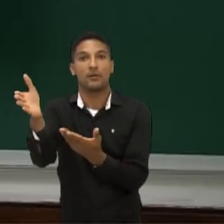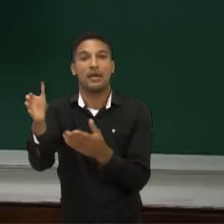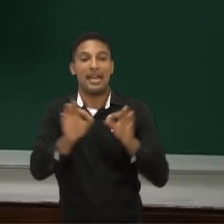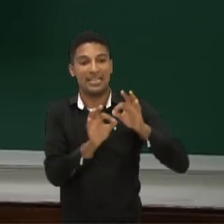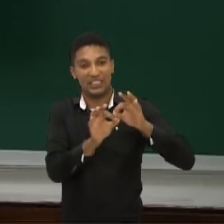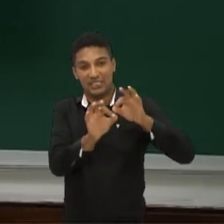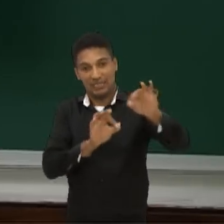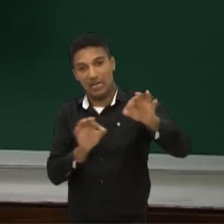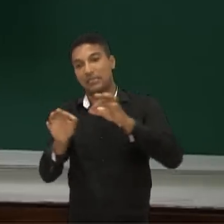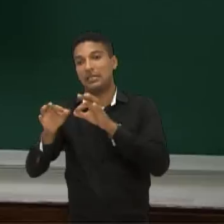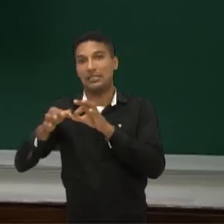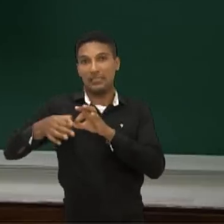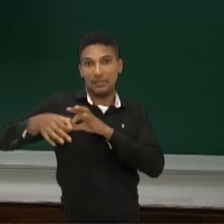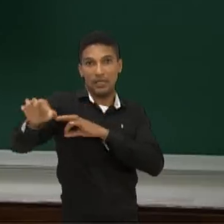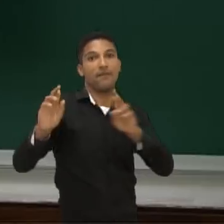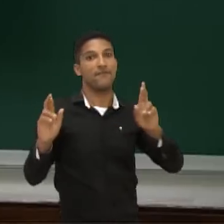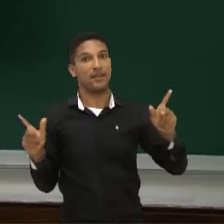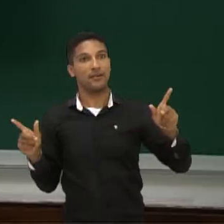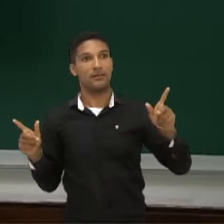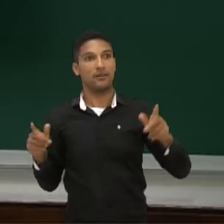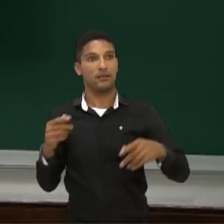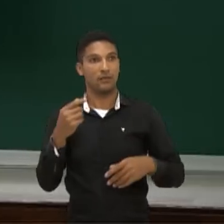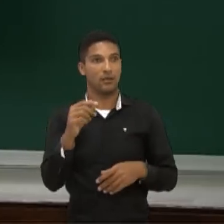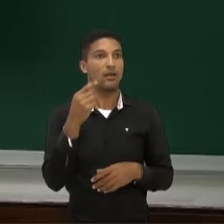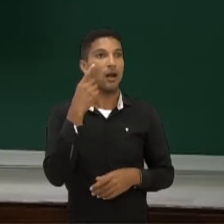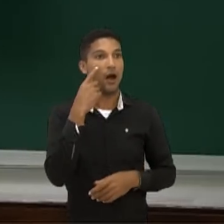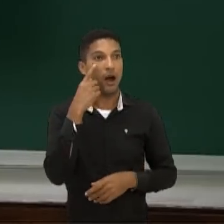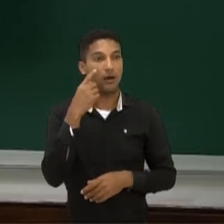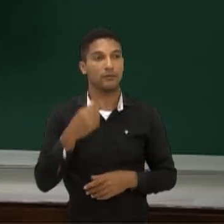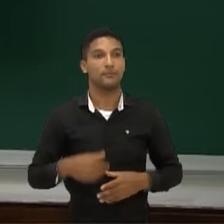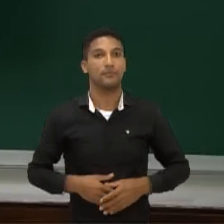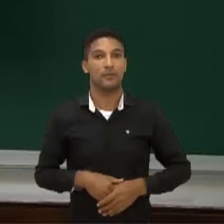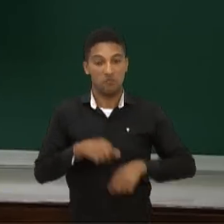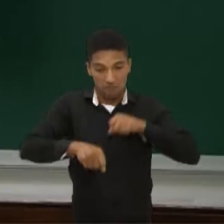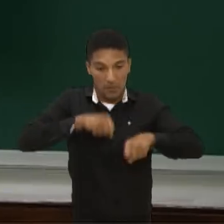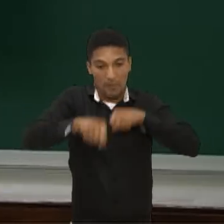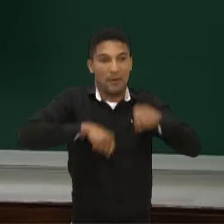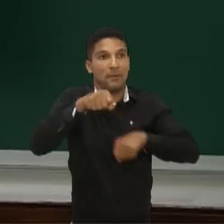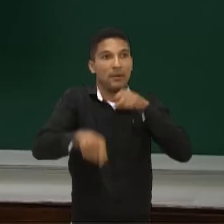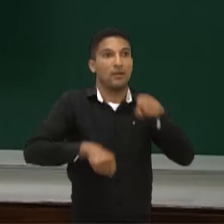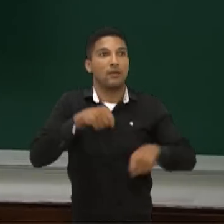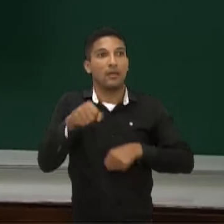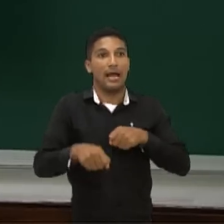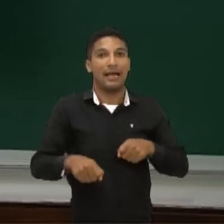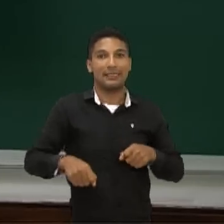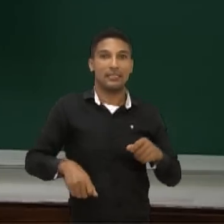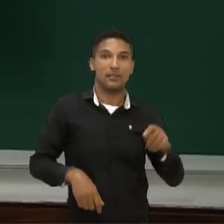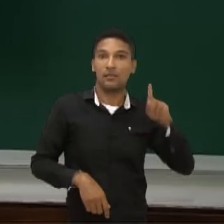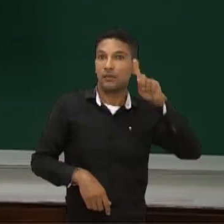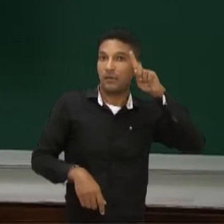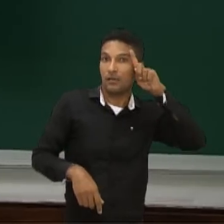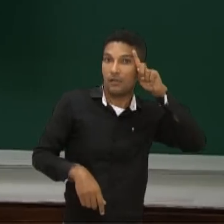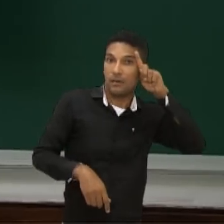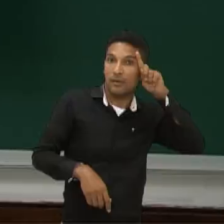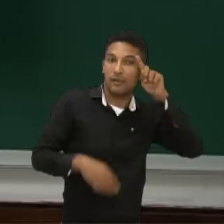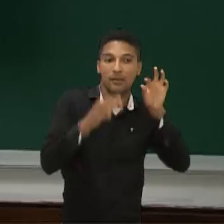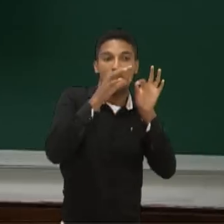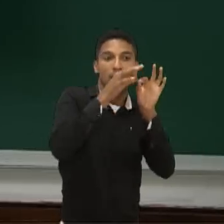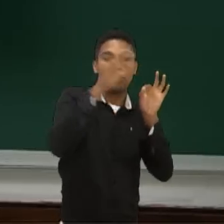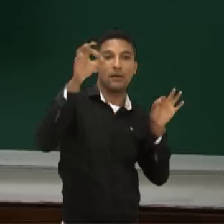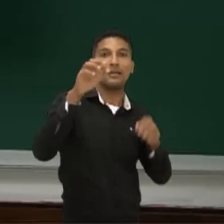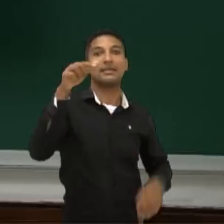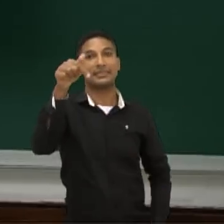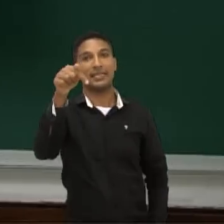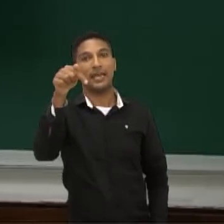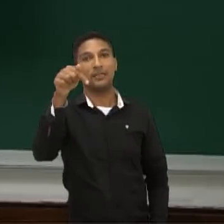7 metros, ele vai percorrer mais esses 7 metros, não é verdade? E ele pode também seguir do ponto A